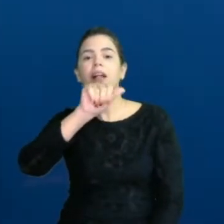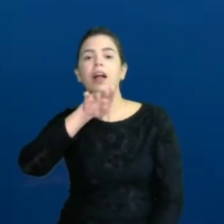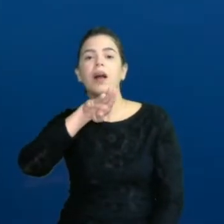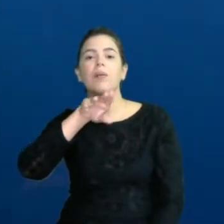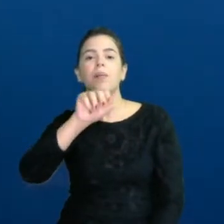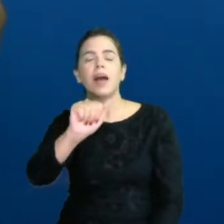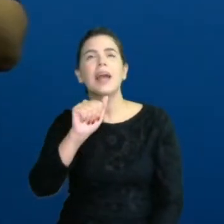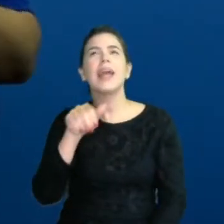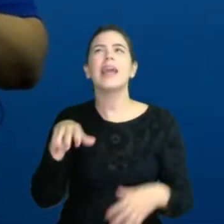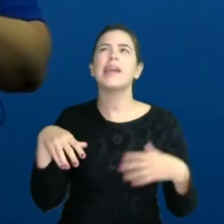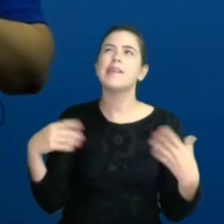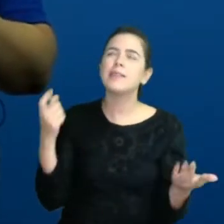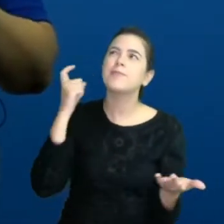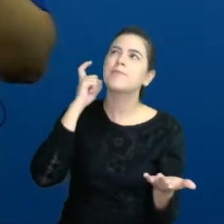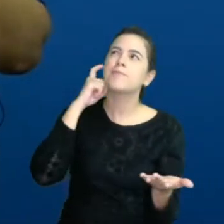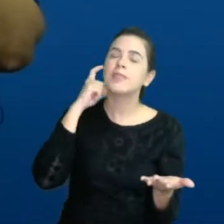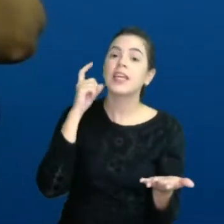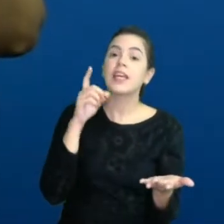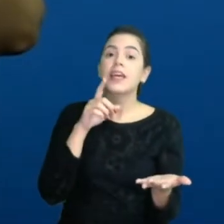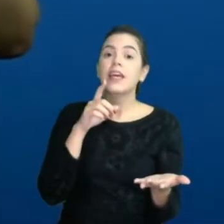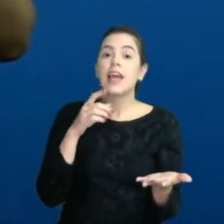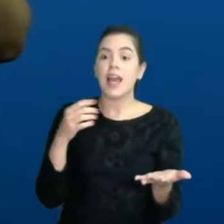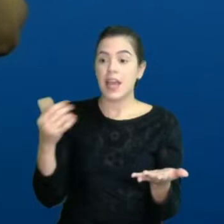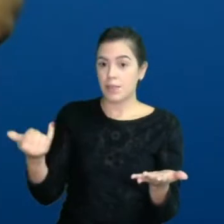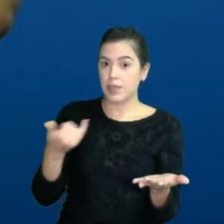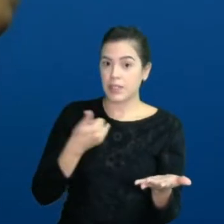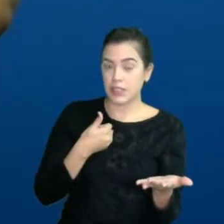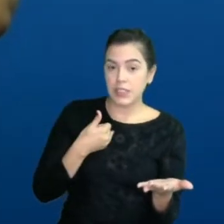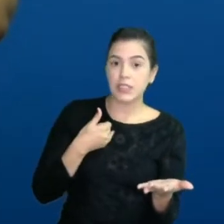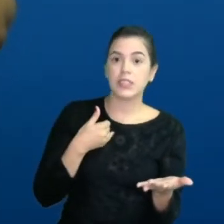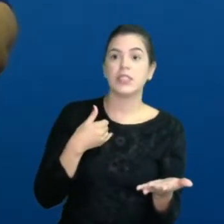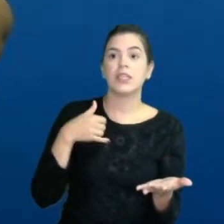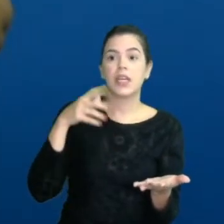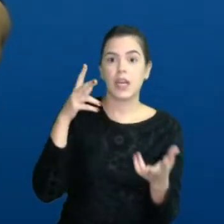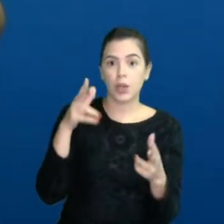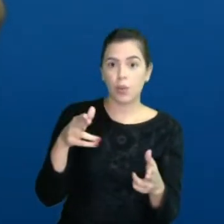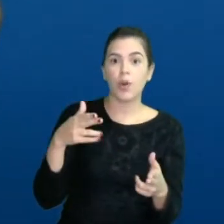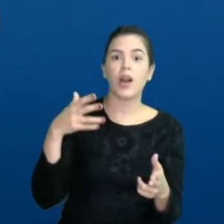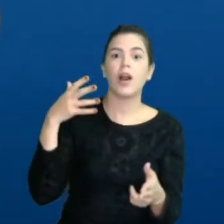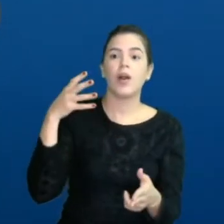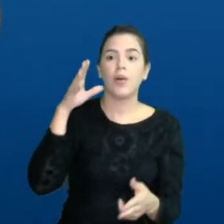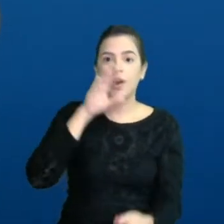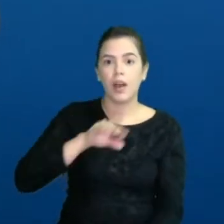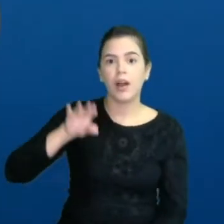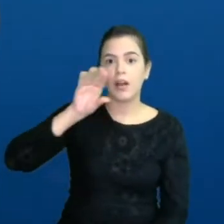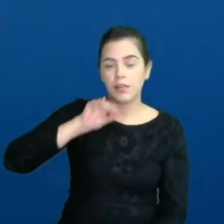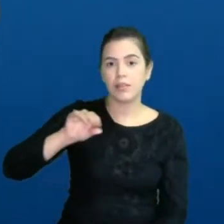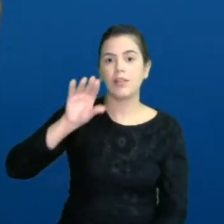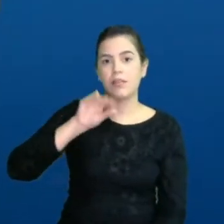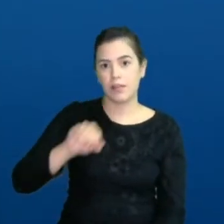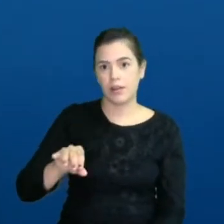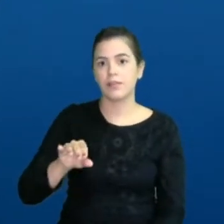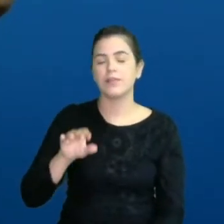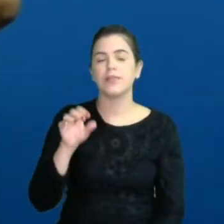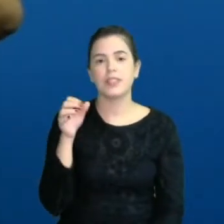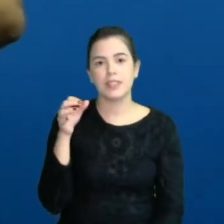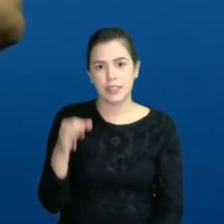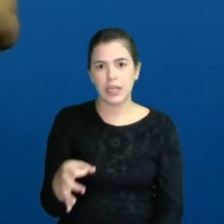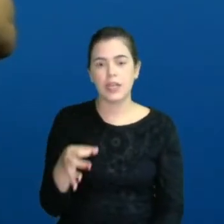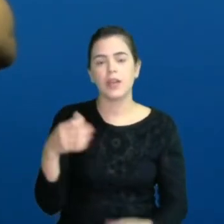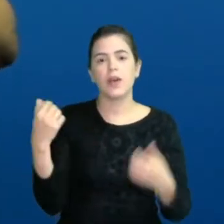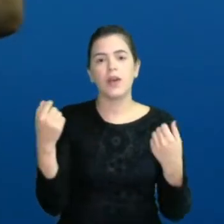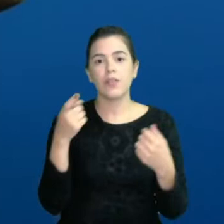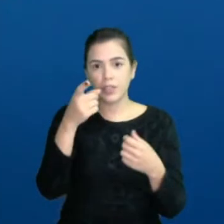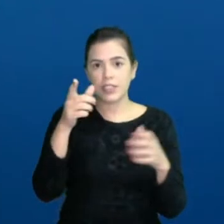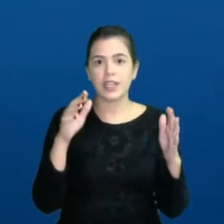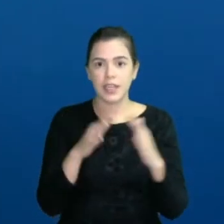tia falou para mim que sílabas é o mesmo que pedacinho oral. Então, quer dizer que eu tenho que falar a palavra, né? Então, fala comigo aí